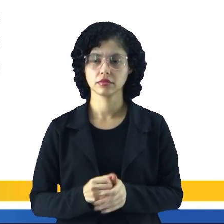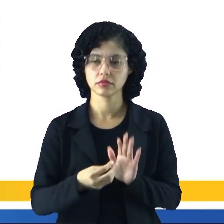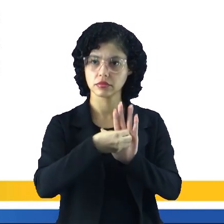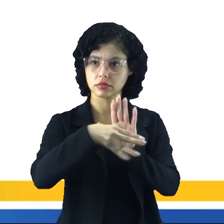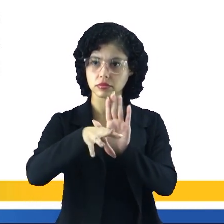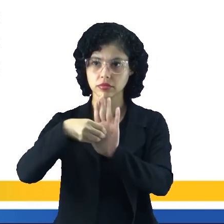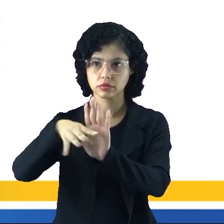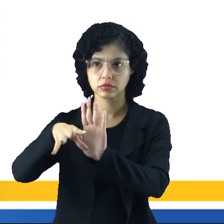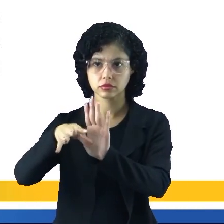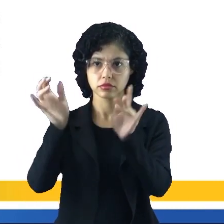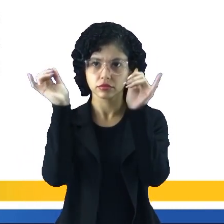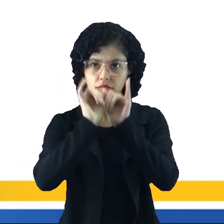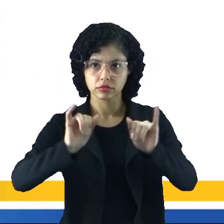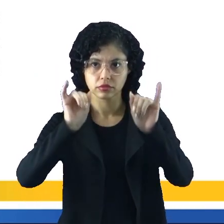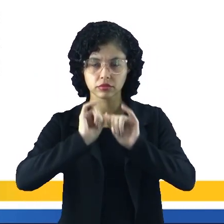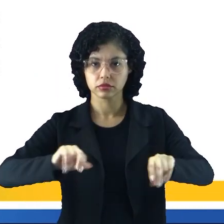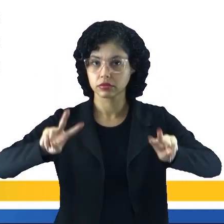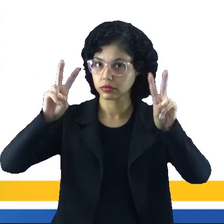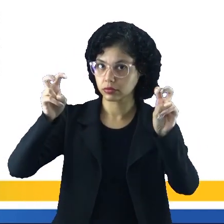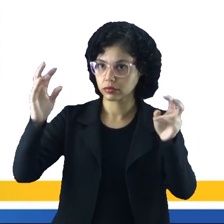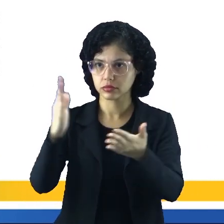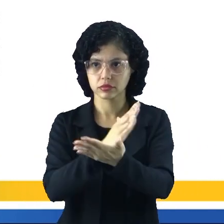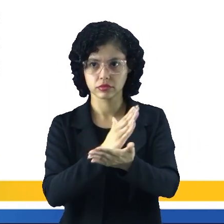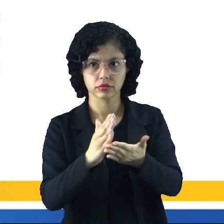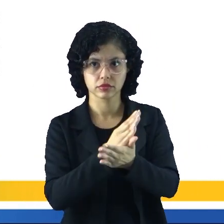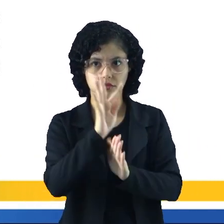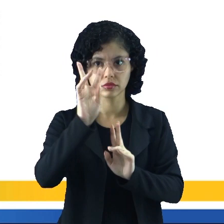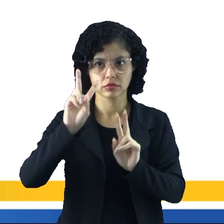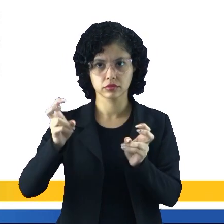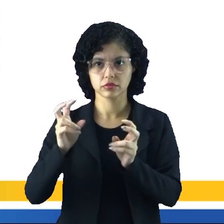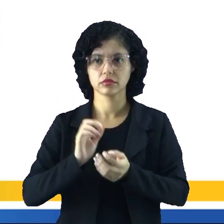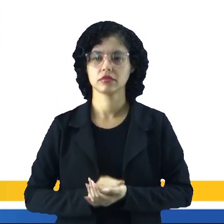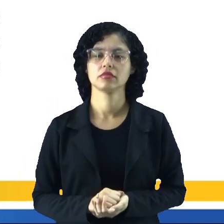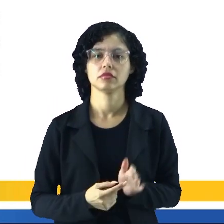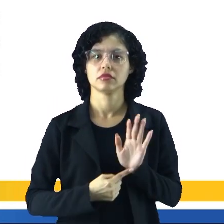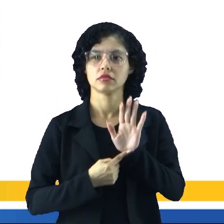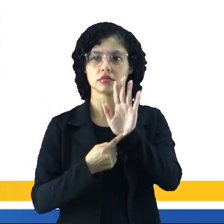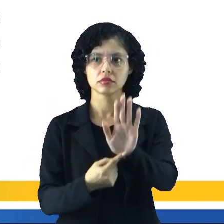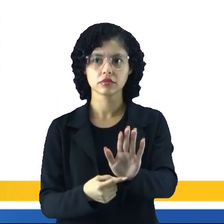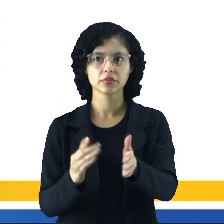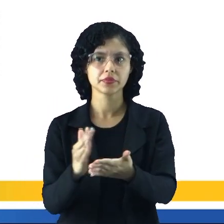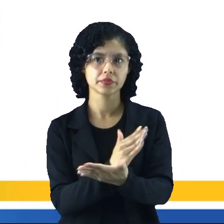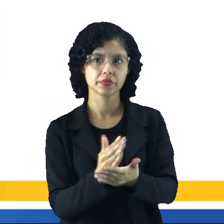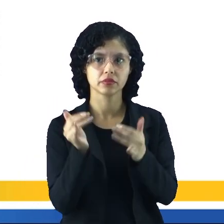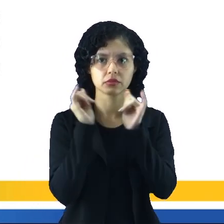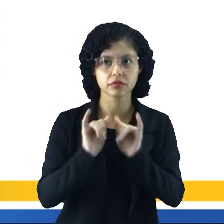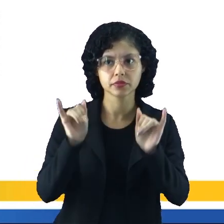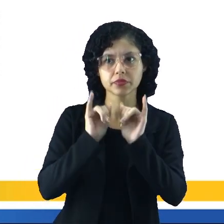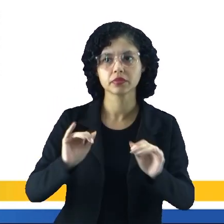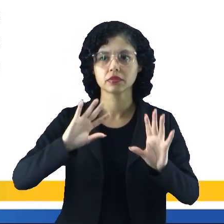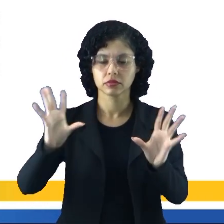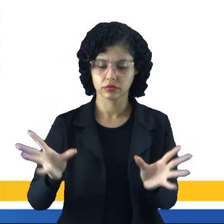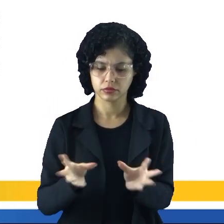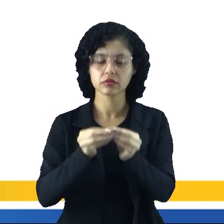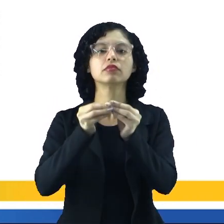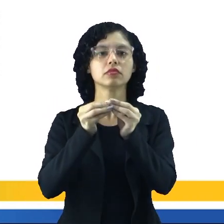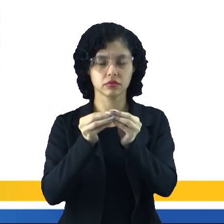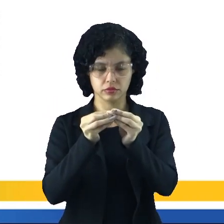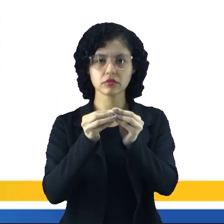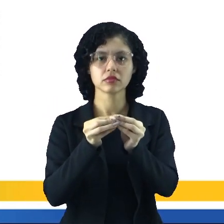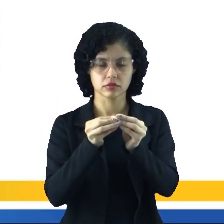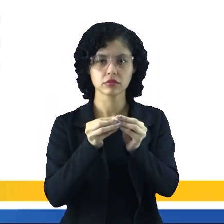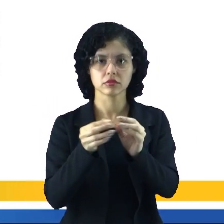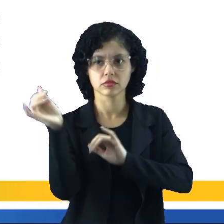transmitir as informações sobre algum tema então ele vai apenas transmitir as informações por isso ele reúne informações